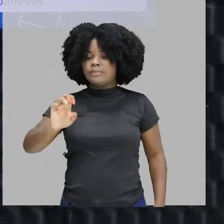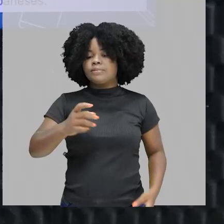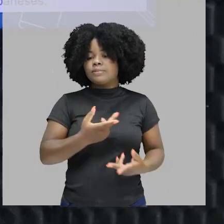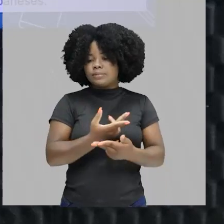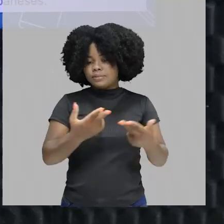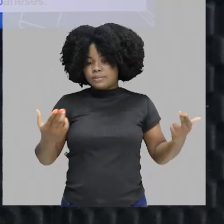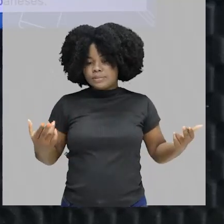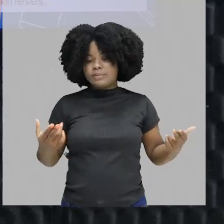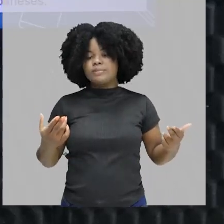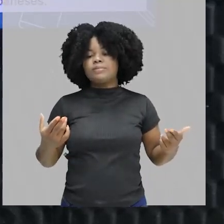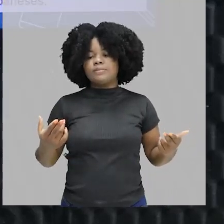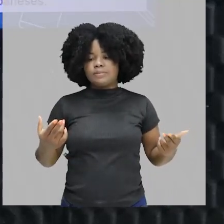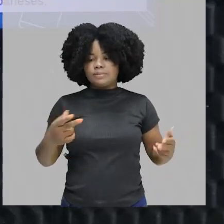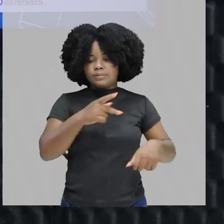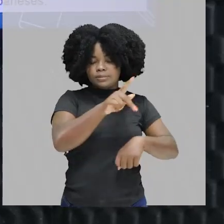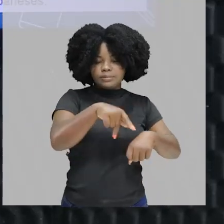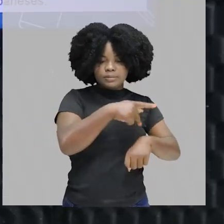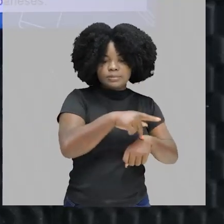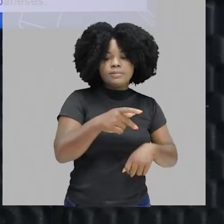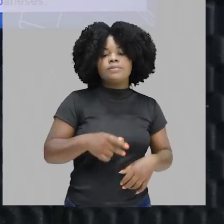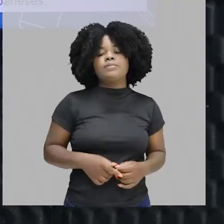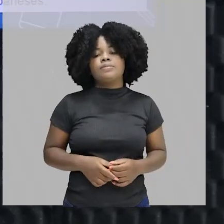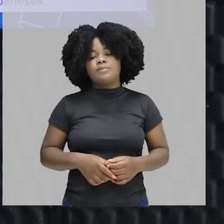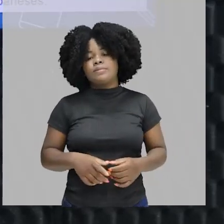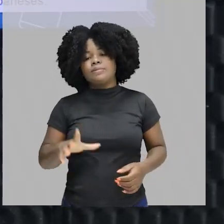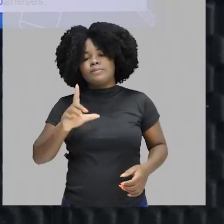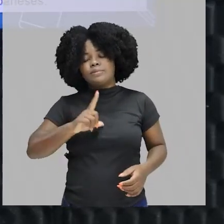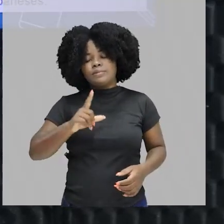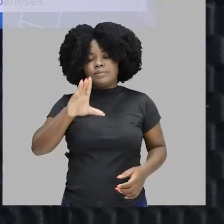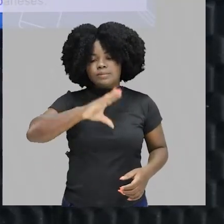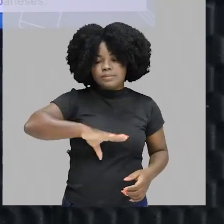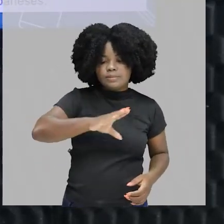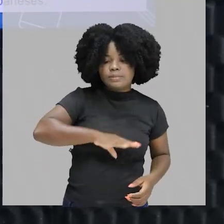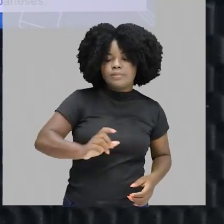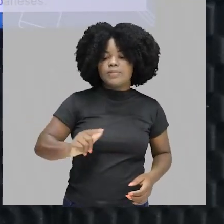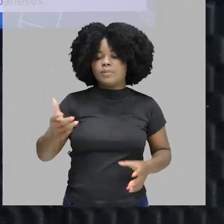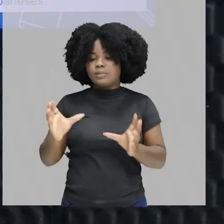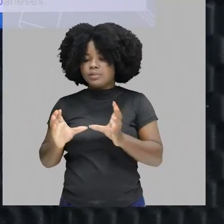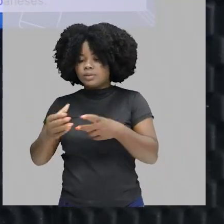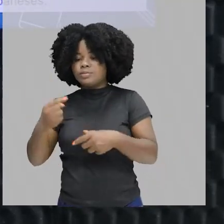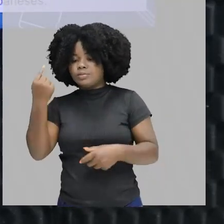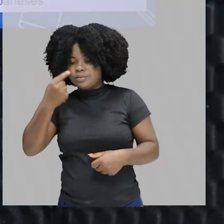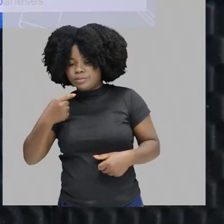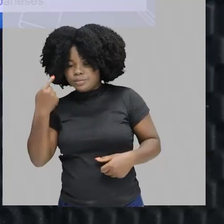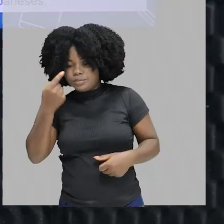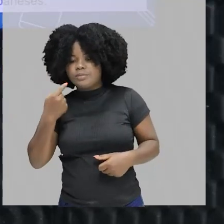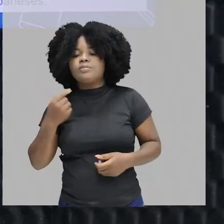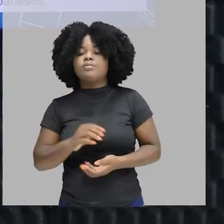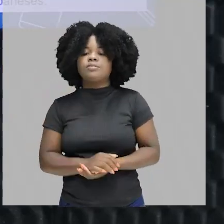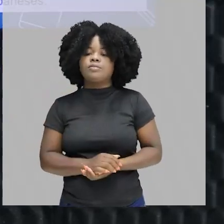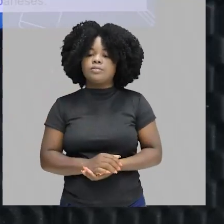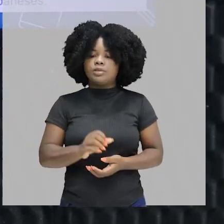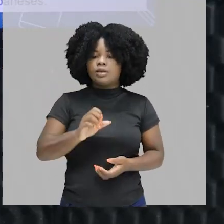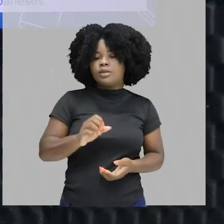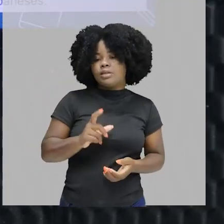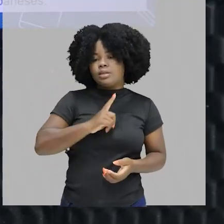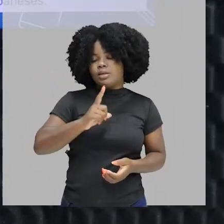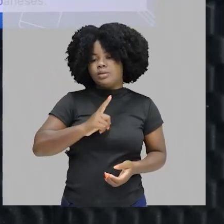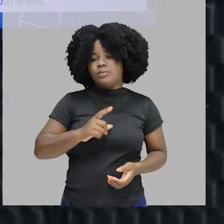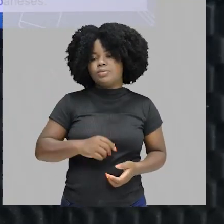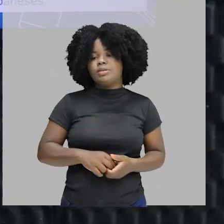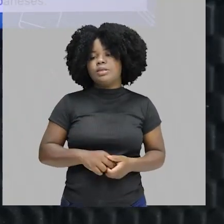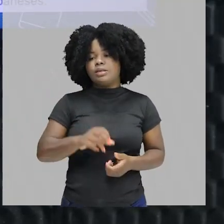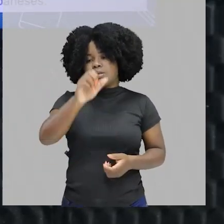Brasil. Destaque, portugueses, como eu te disse, nós vamos ter também um outro grupo, que são os espanhóis, que vão se concentrar ali no sudeste, no sul também em